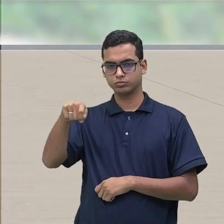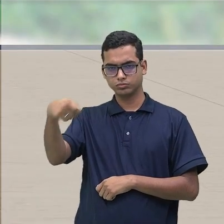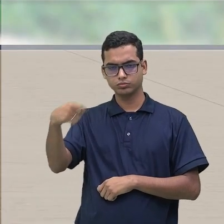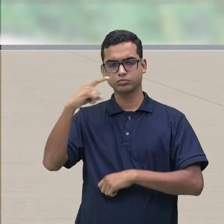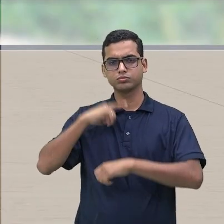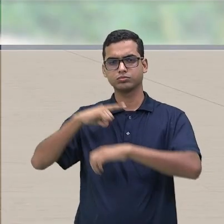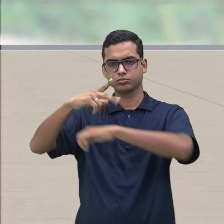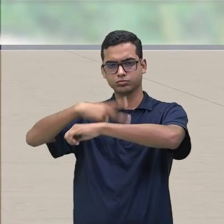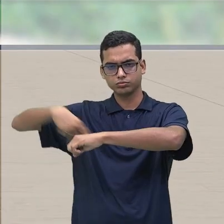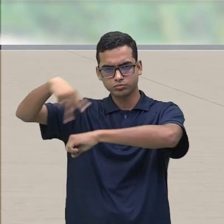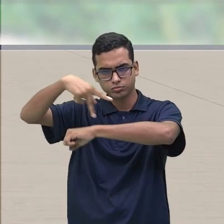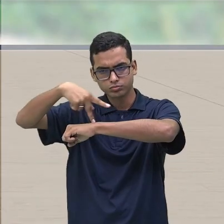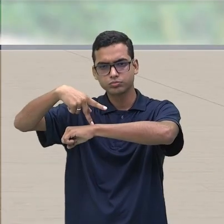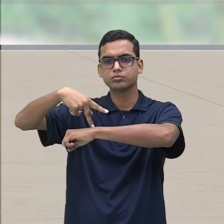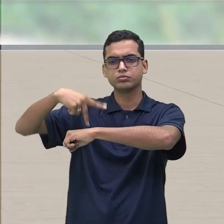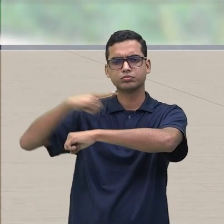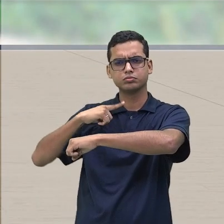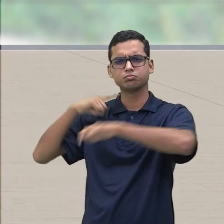delimitado ali,